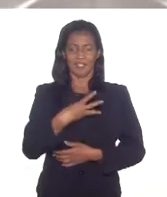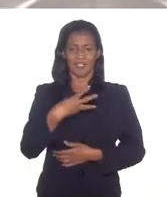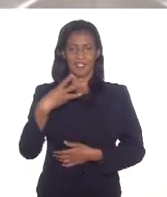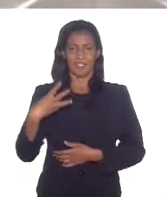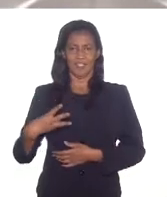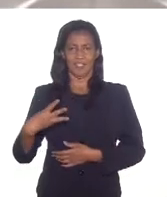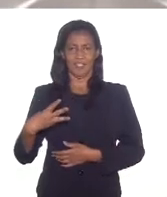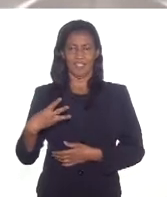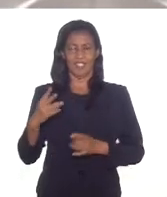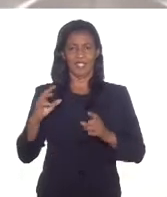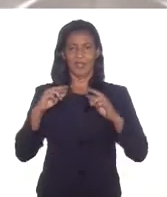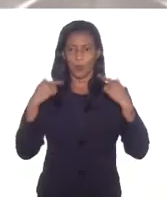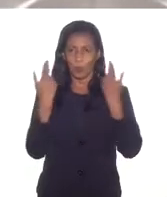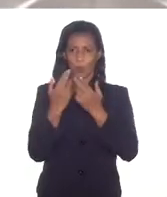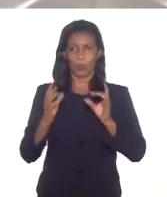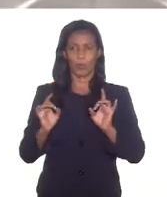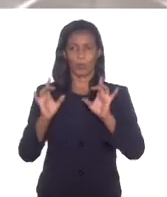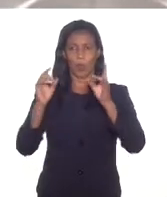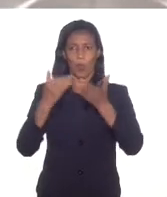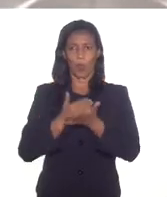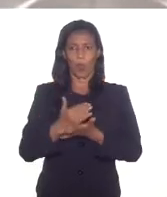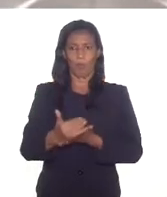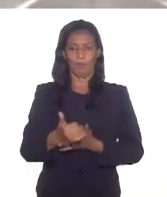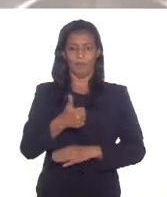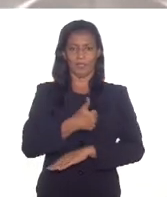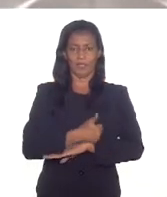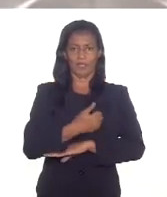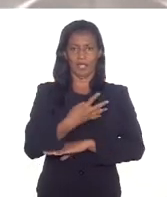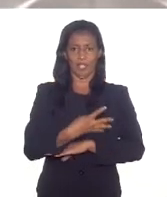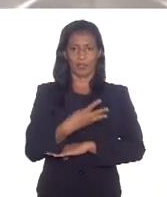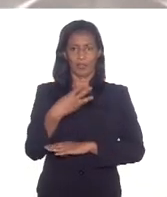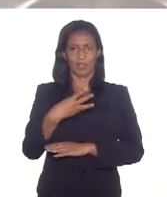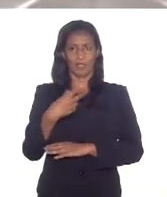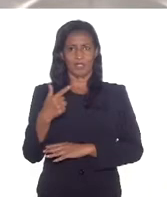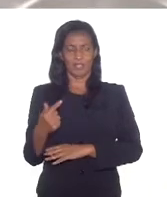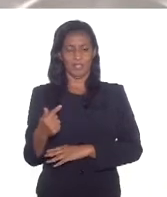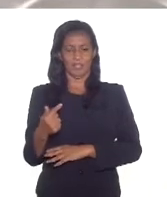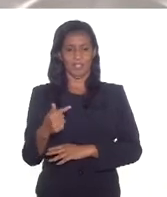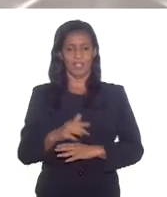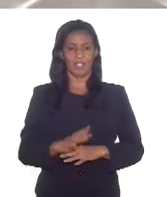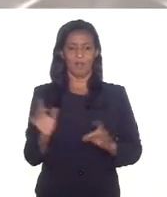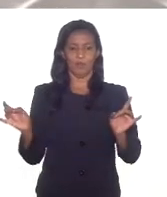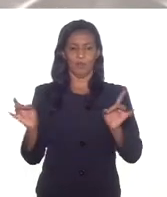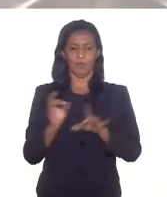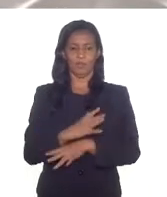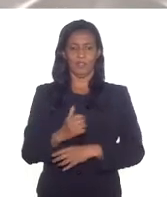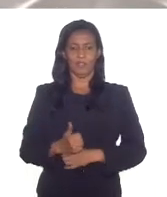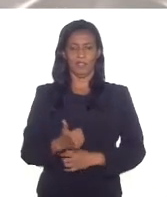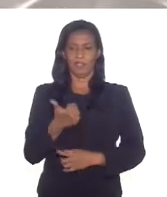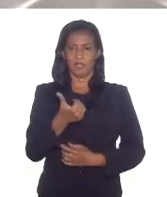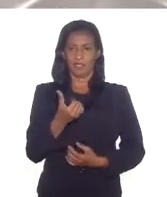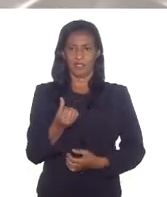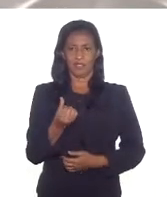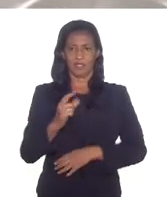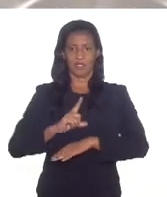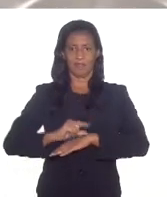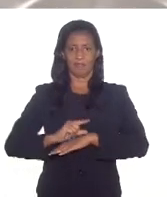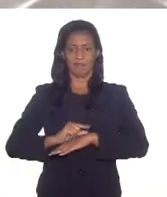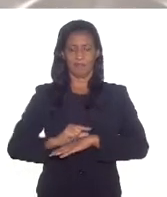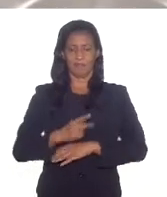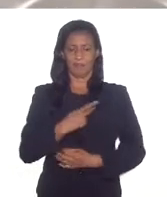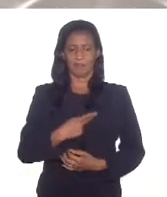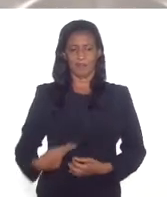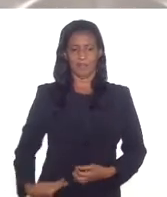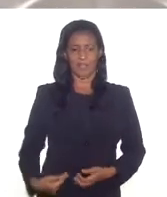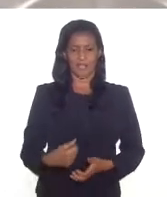sessão ordinária, que, iniciada às 14 horas e 37 minutos, encerrou-se às 16 horas.